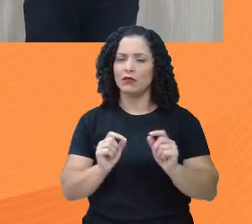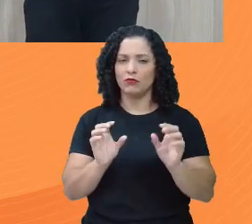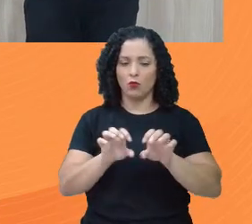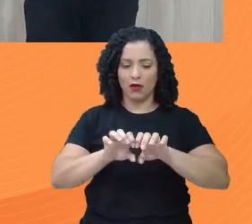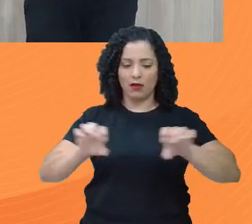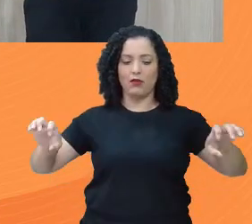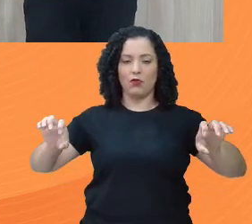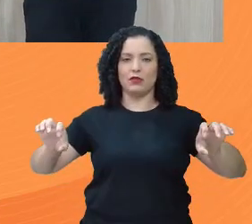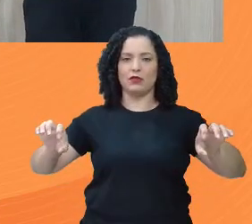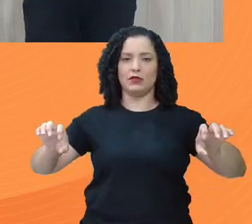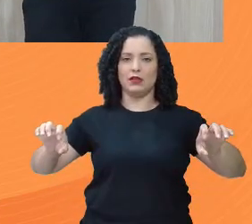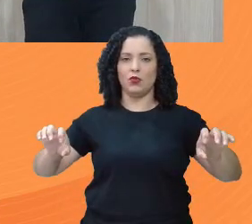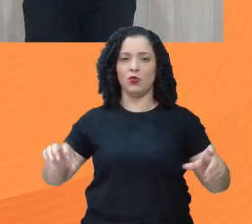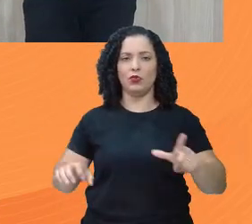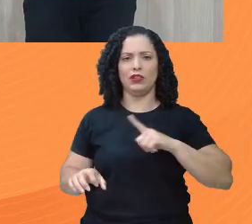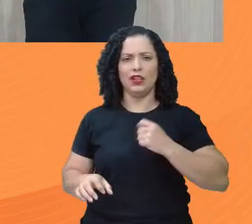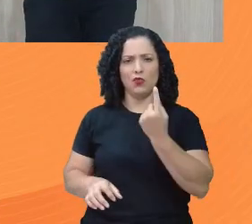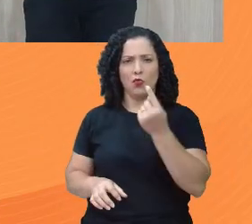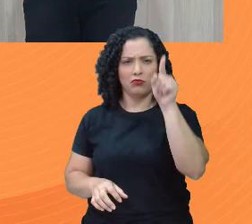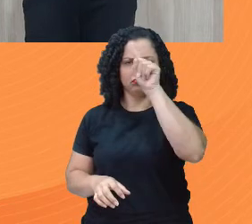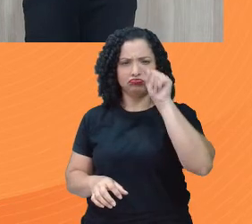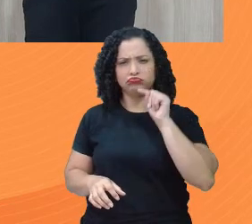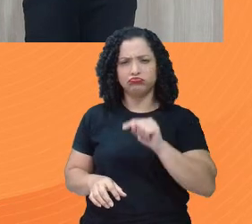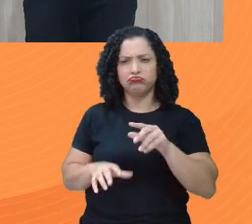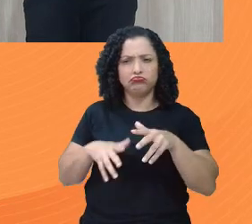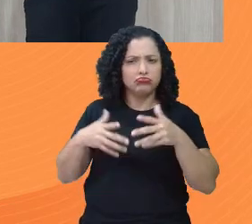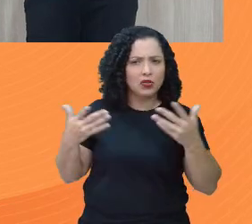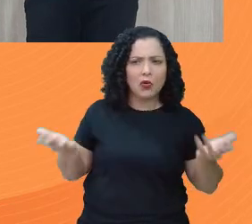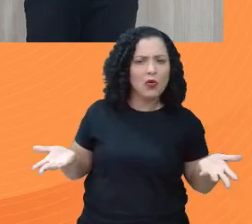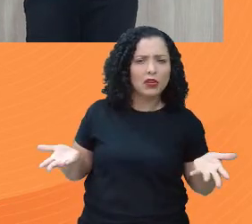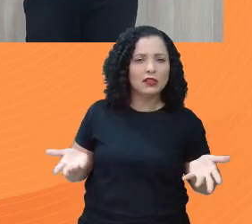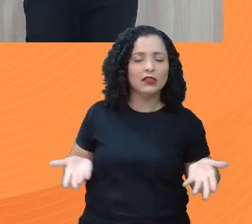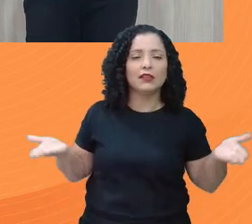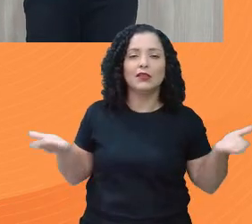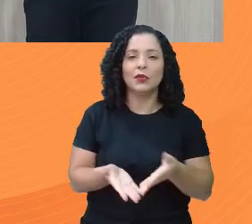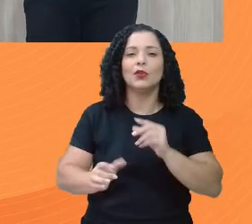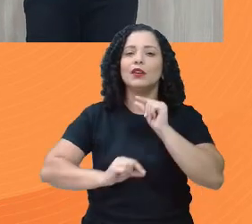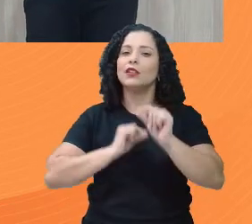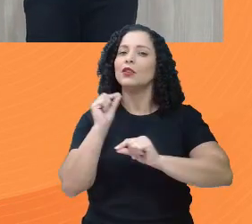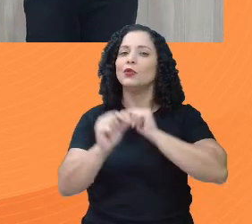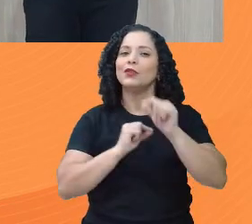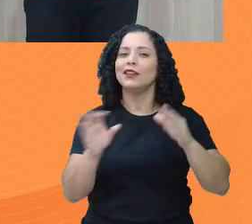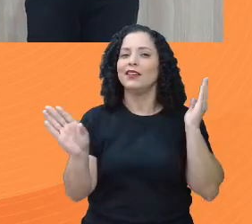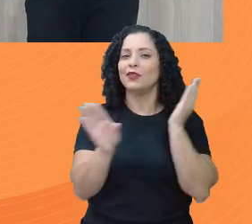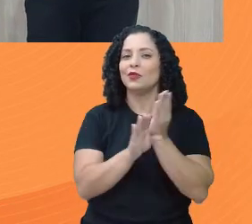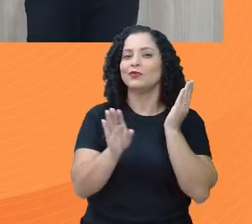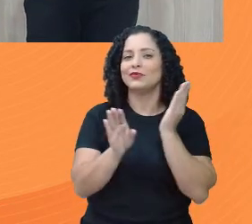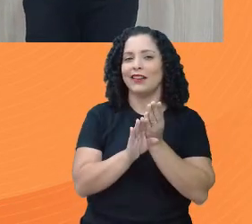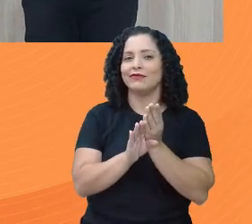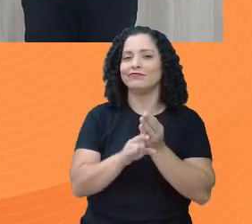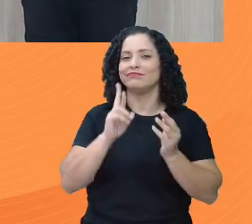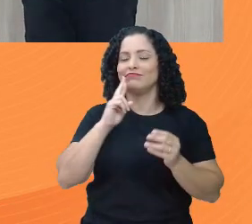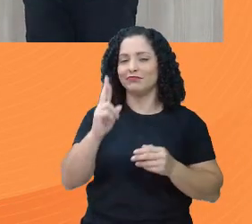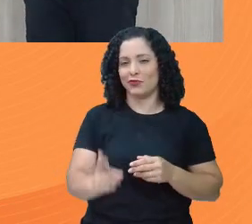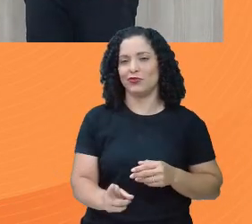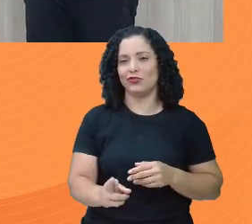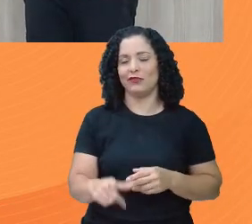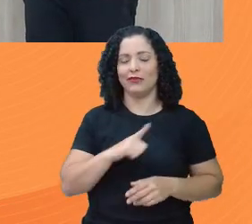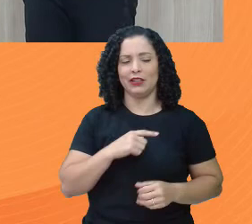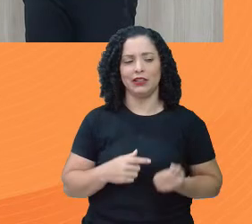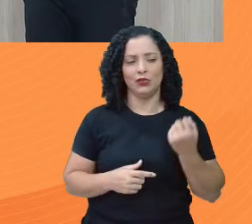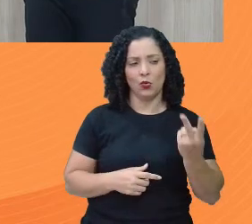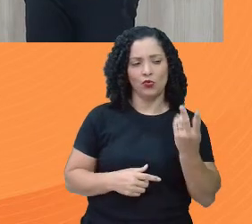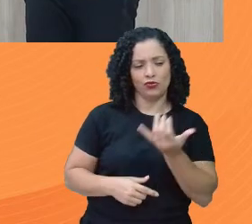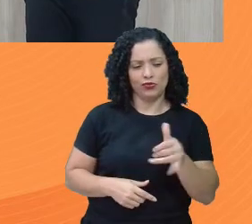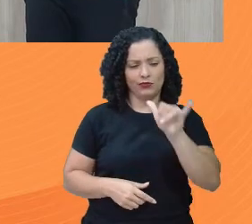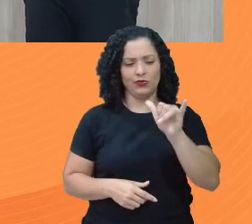equação com apenas uma incógnita, certo? Dá para a gente fazer o quê? Encontrar o valor dessa incógnita. Então, tenho aí, ó, que